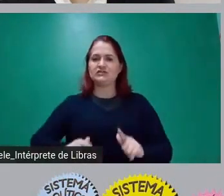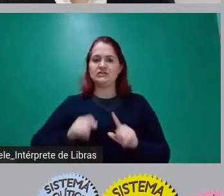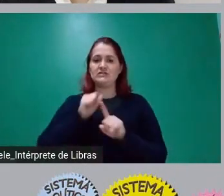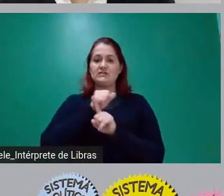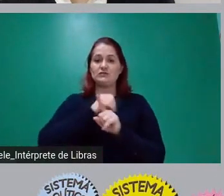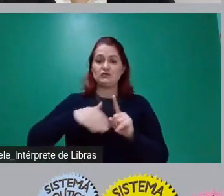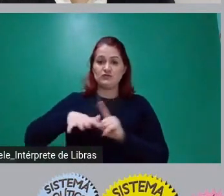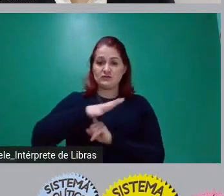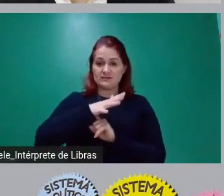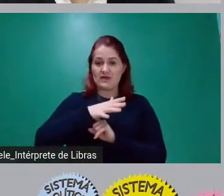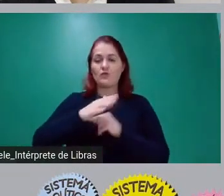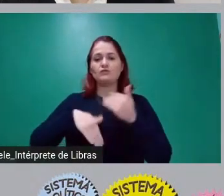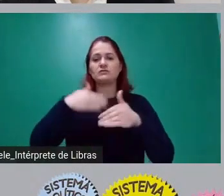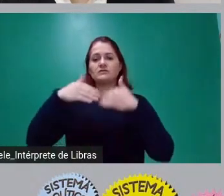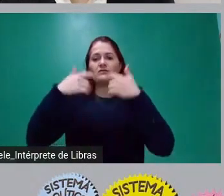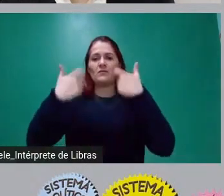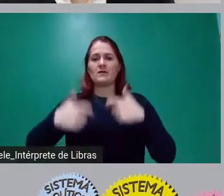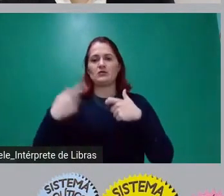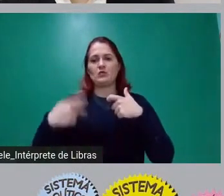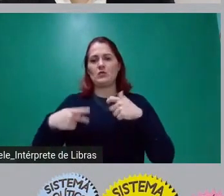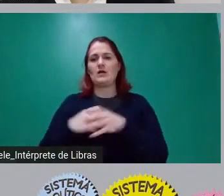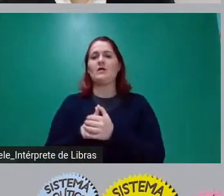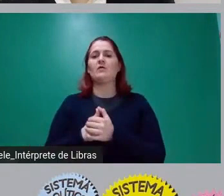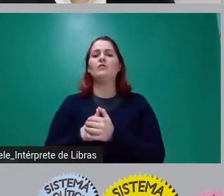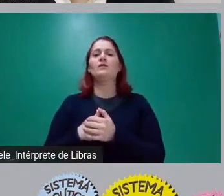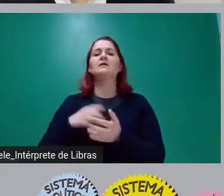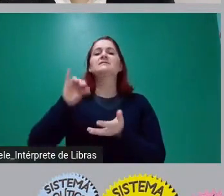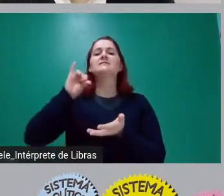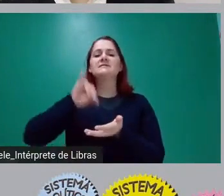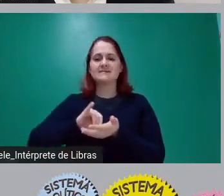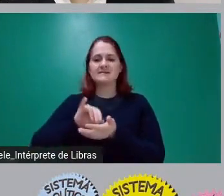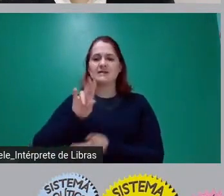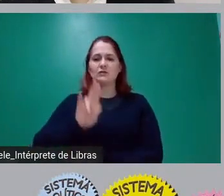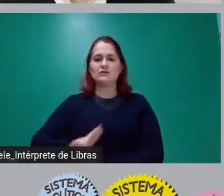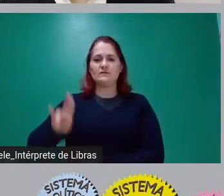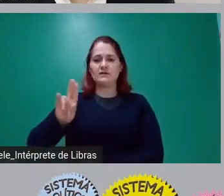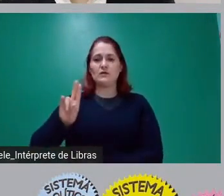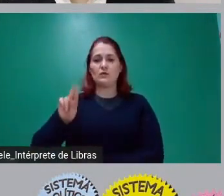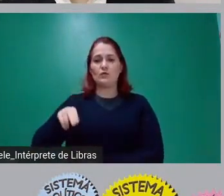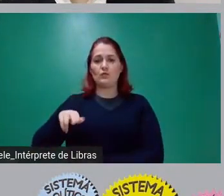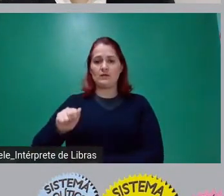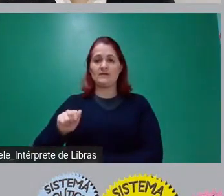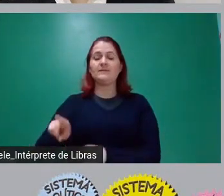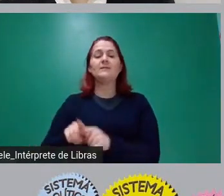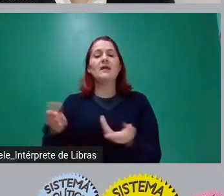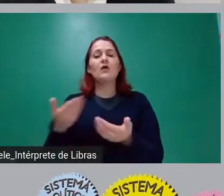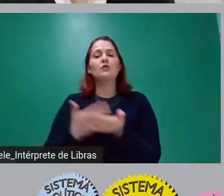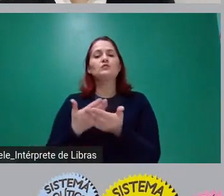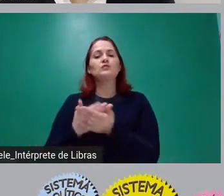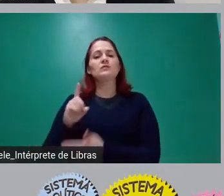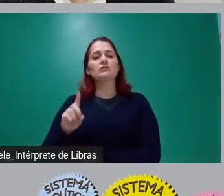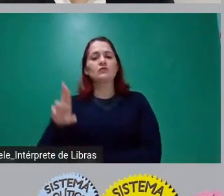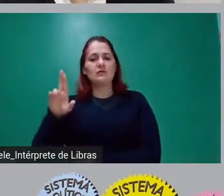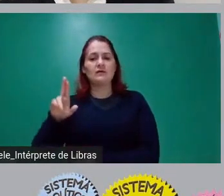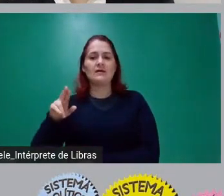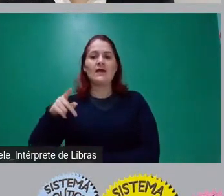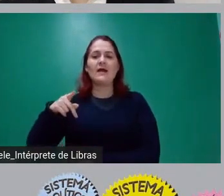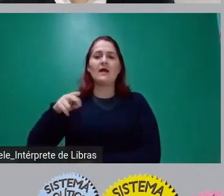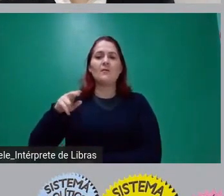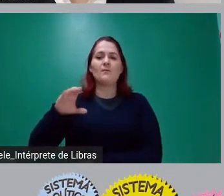Local pelo Centro Universitário UNA. Ele é doutorando em Letras pela PUC de Minas